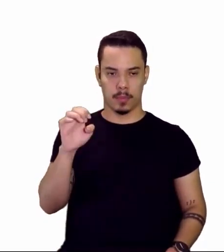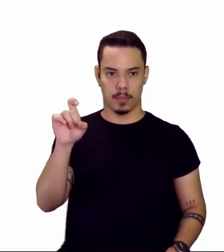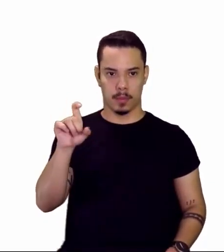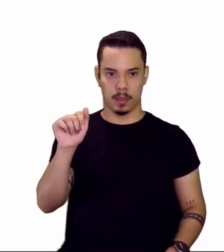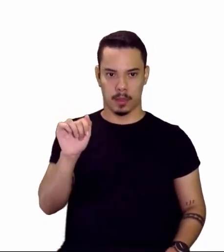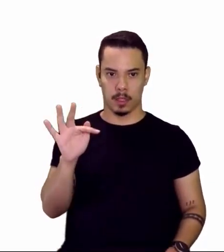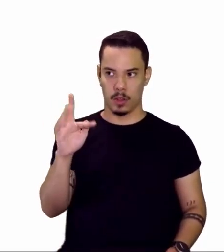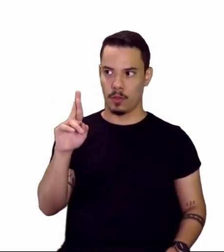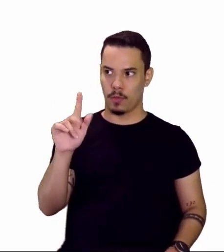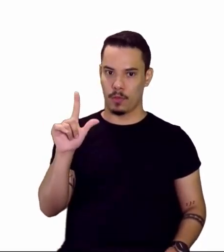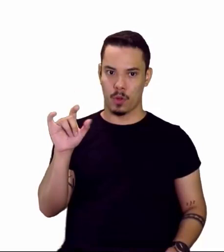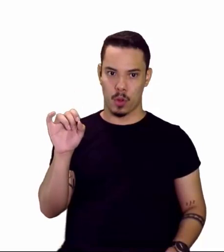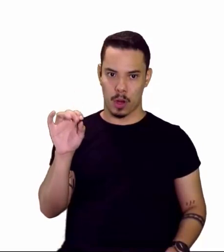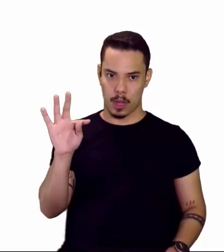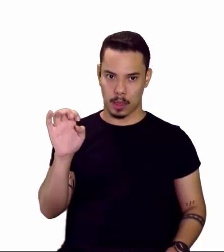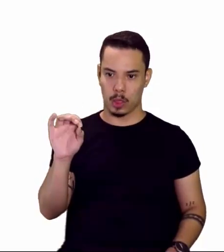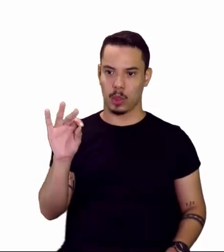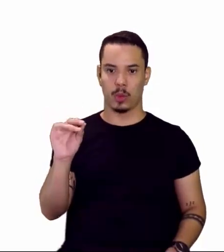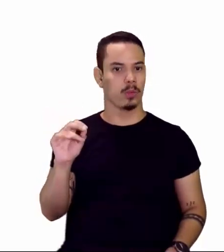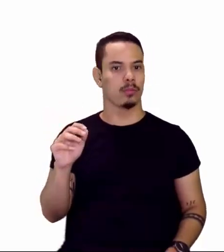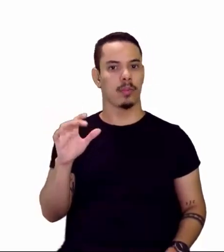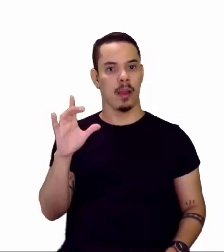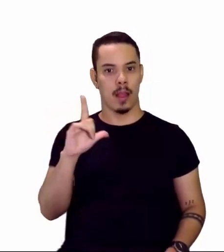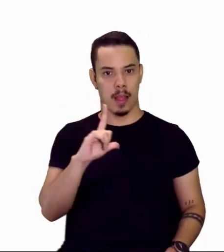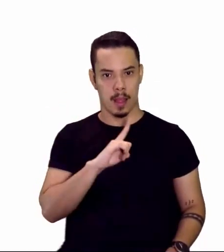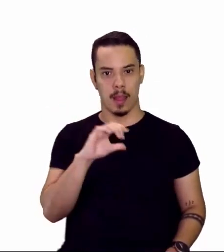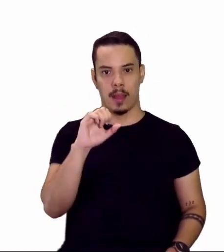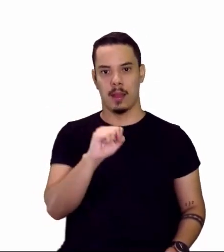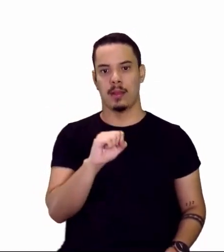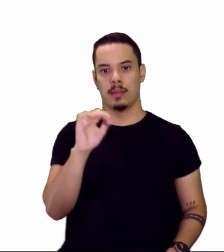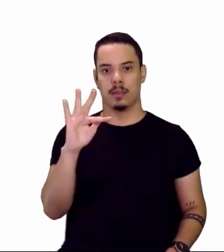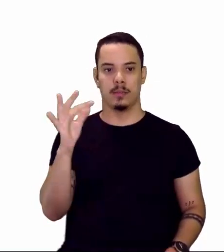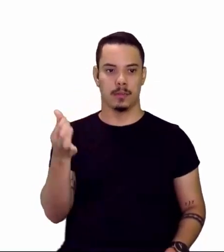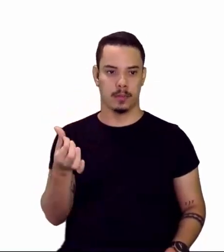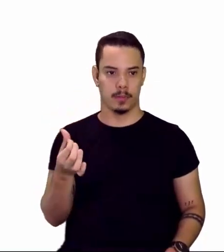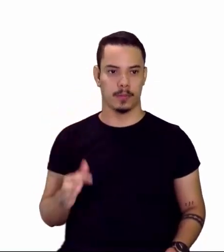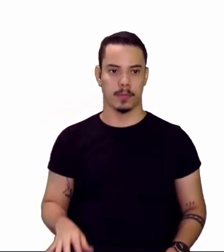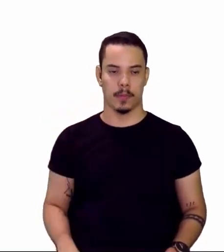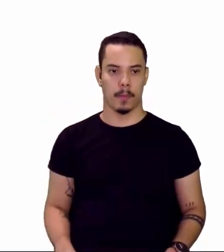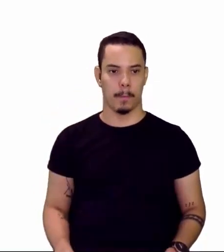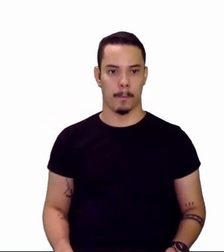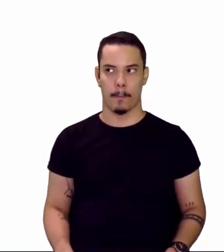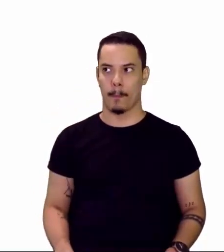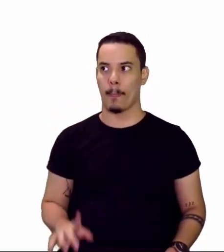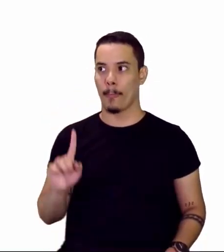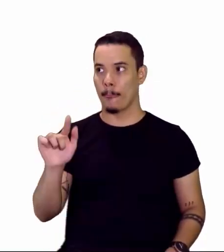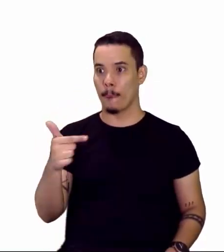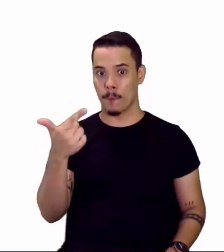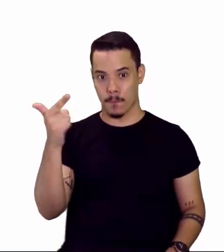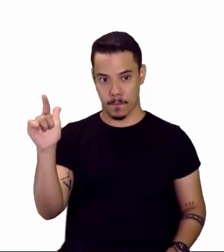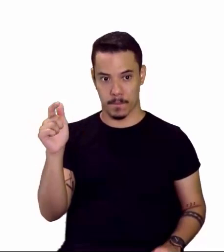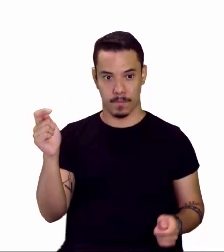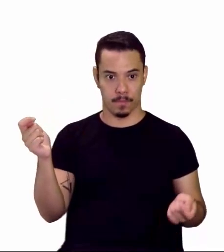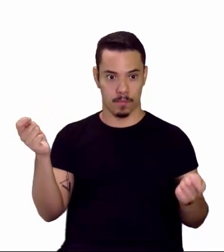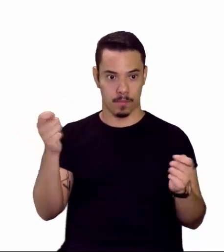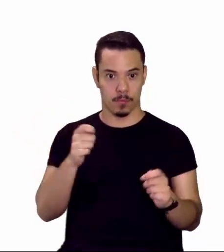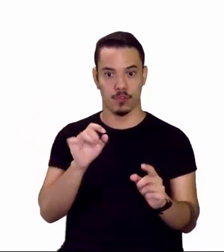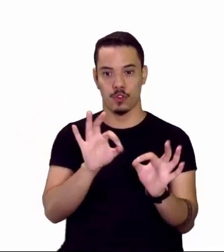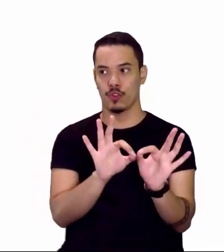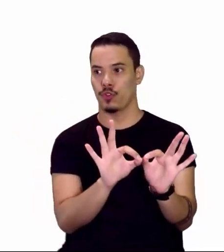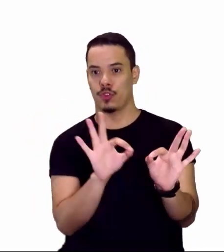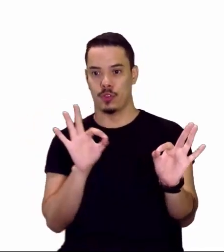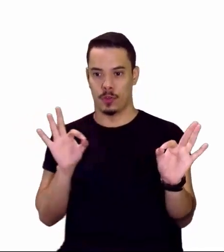o SF6. E o Fe6, o ângulo que permite a maior